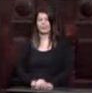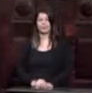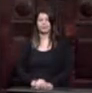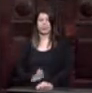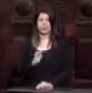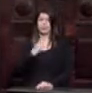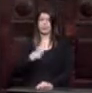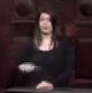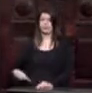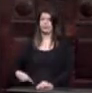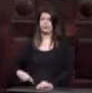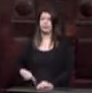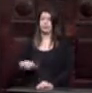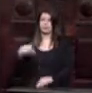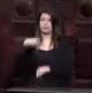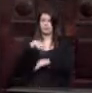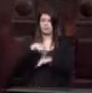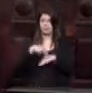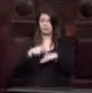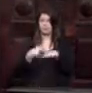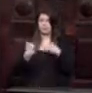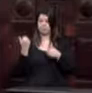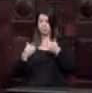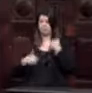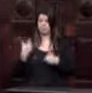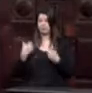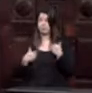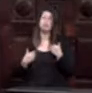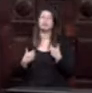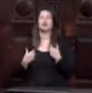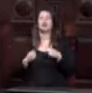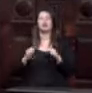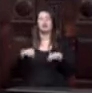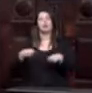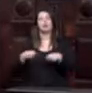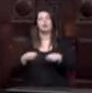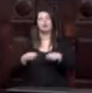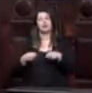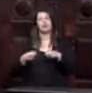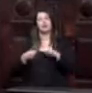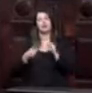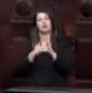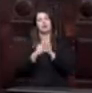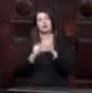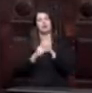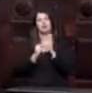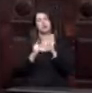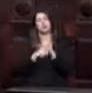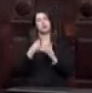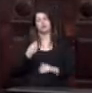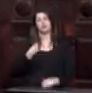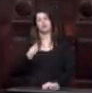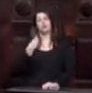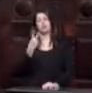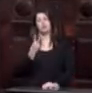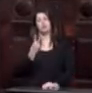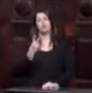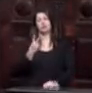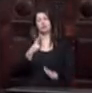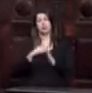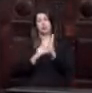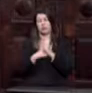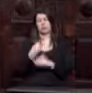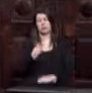Senhor presidente, subo essa tribuna para fazer a defesa do destaque número 2, emenda número